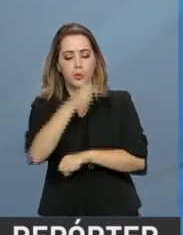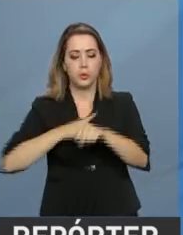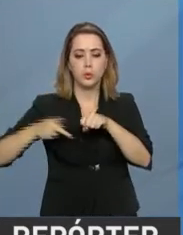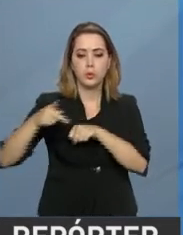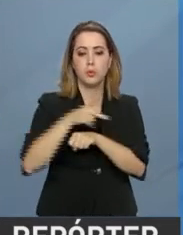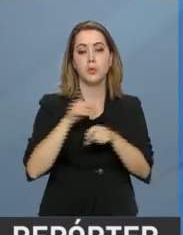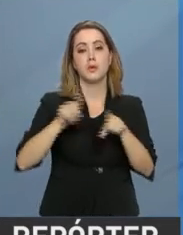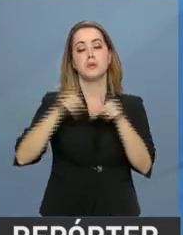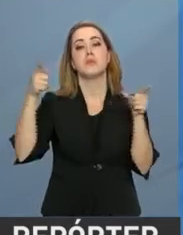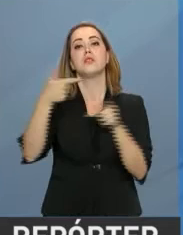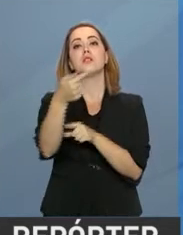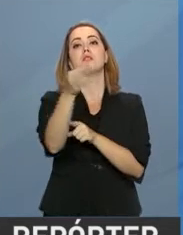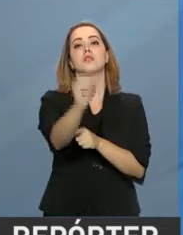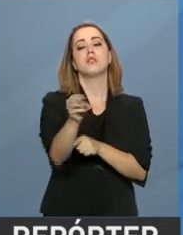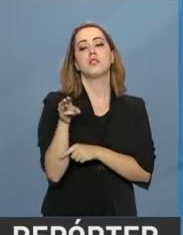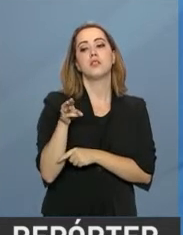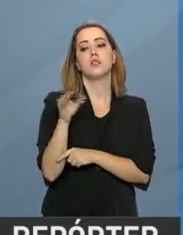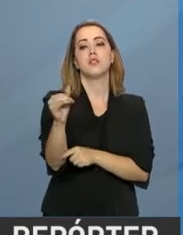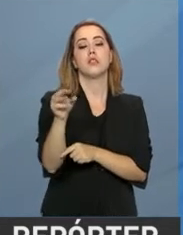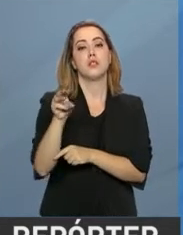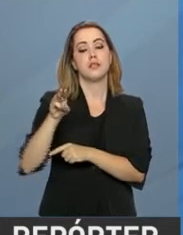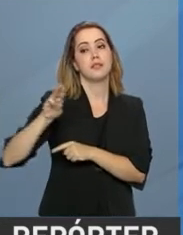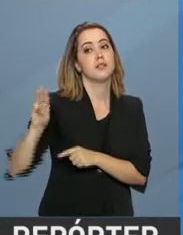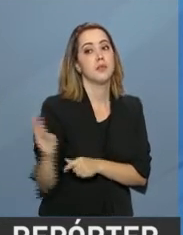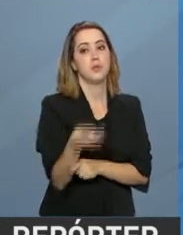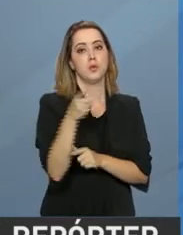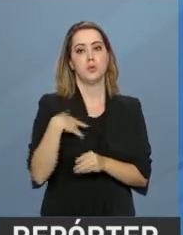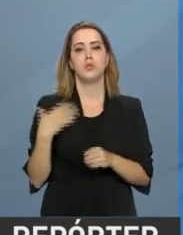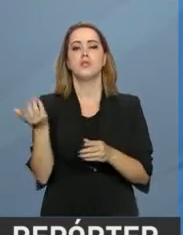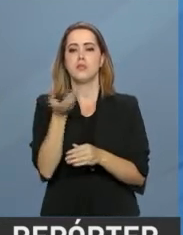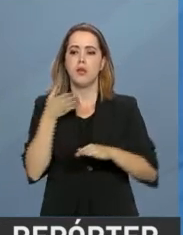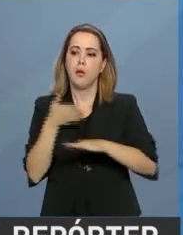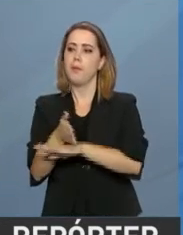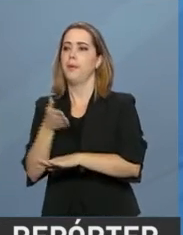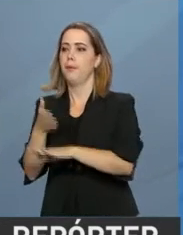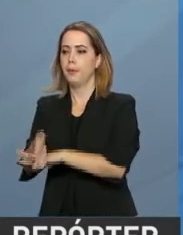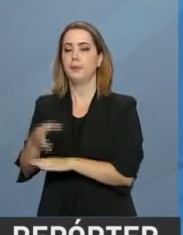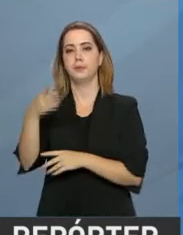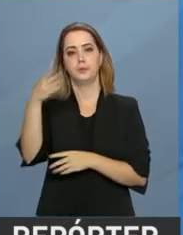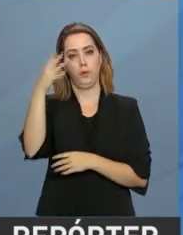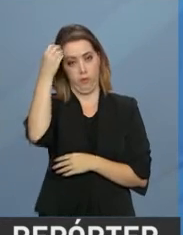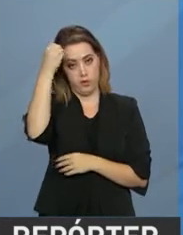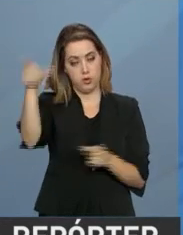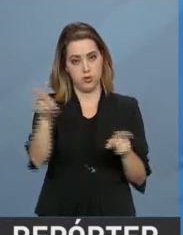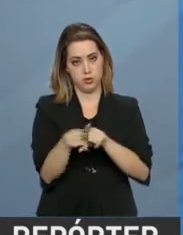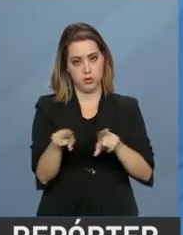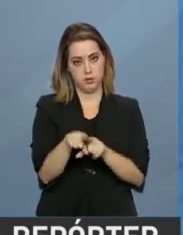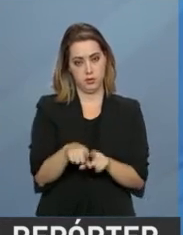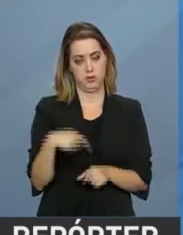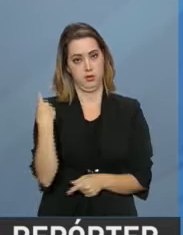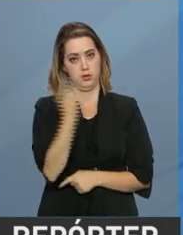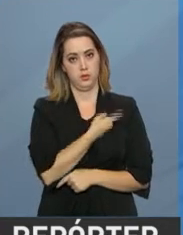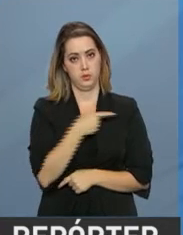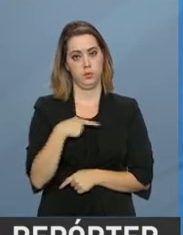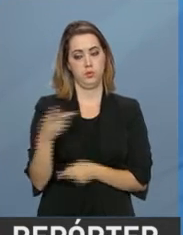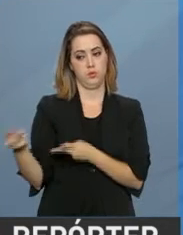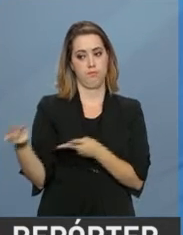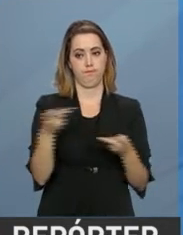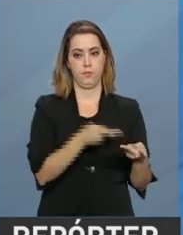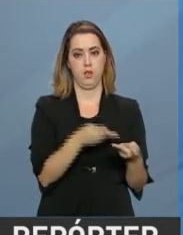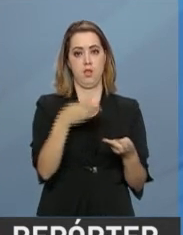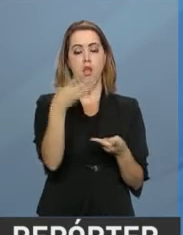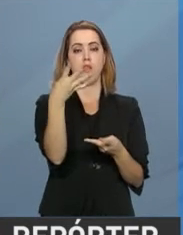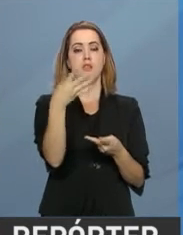outros 70 milhões prontos para entrar neste mercado recebemos uma média anual de 6,4